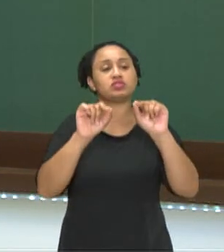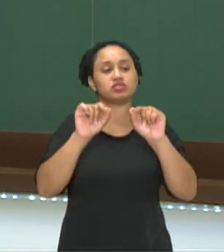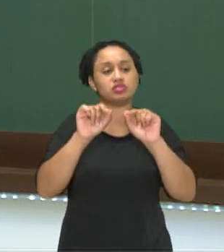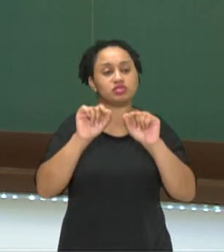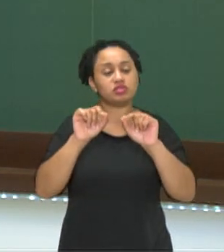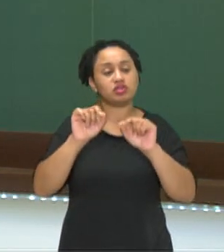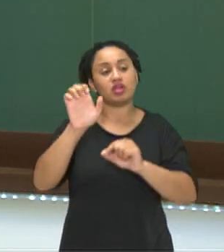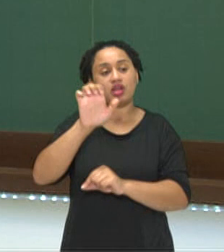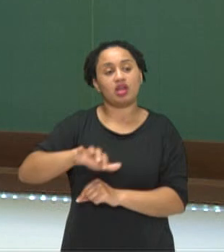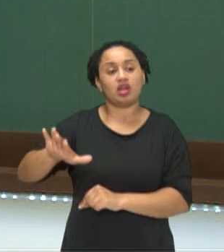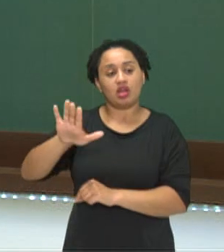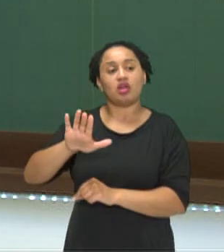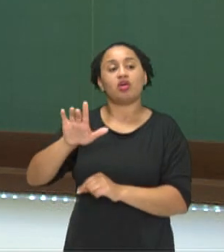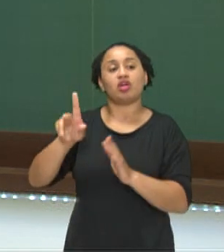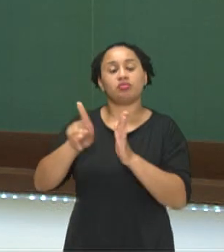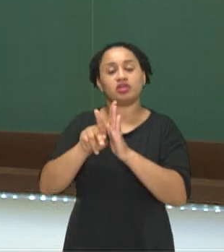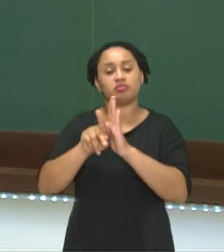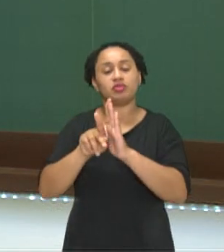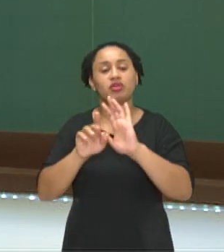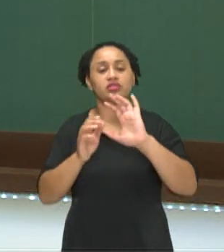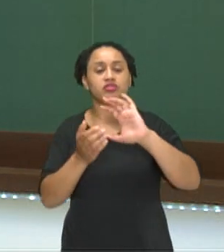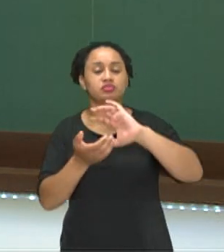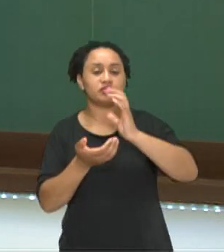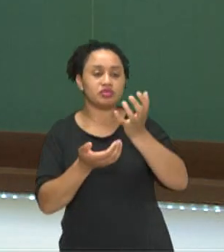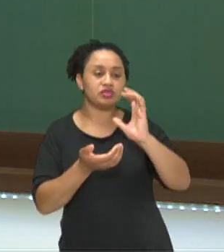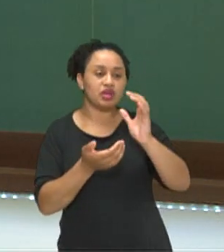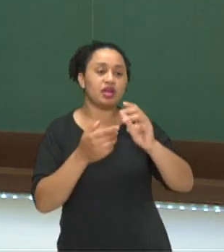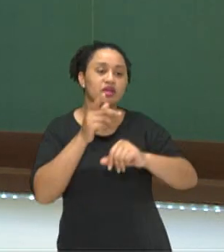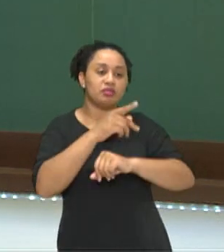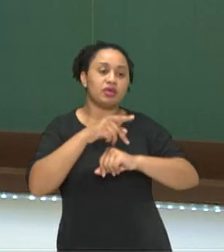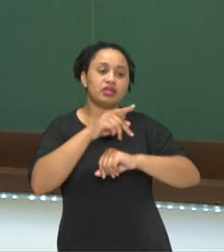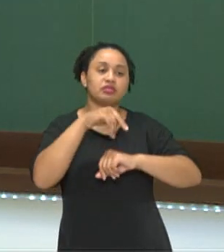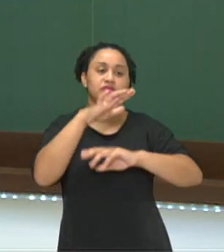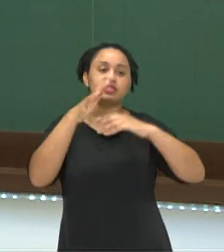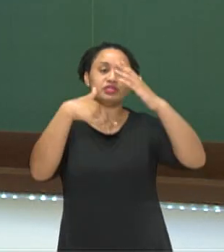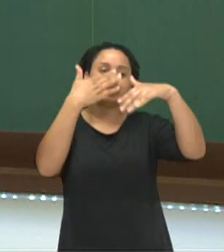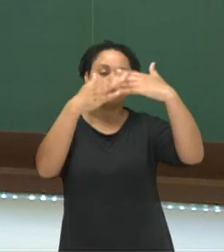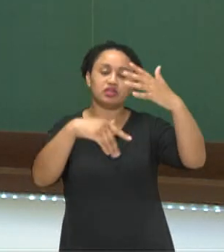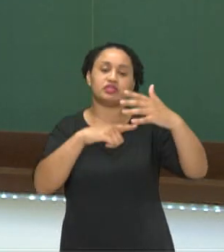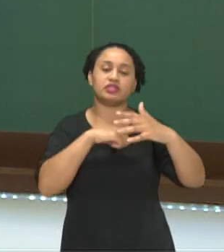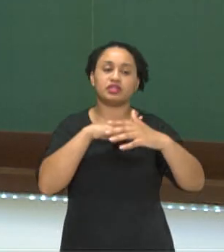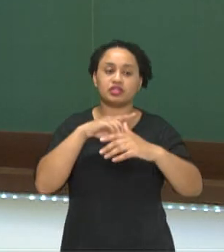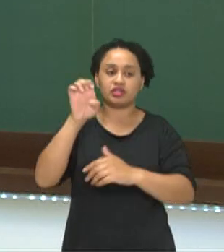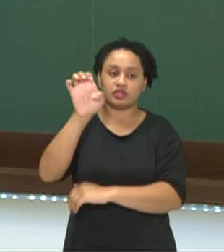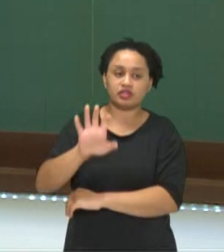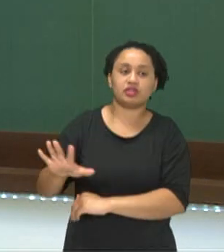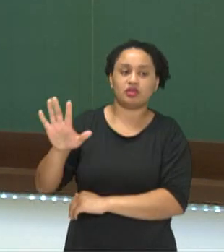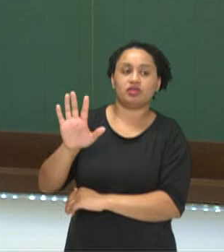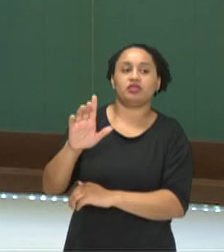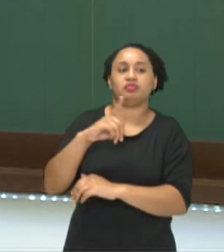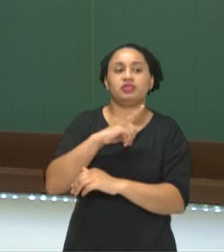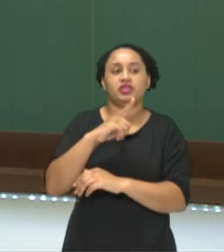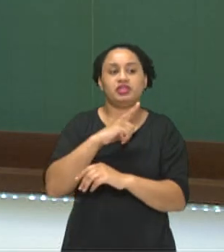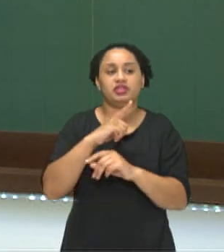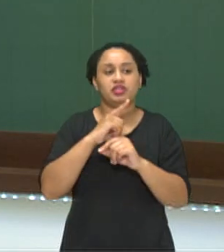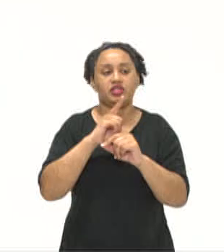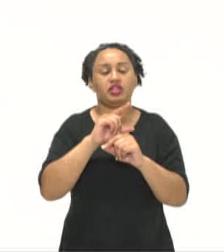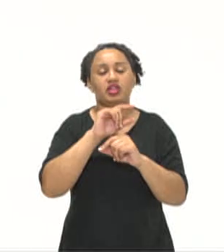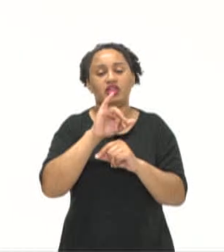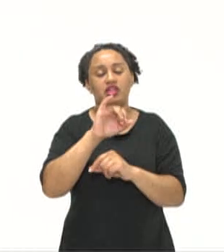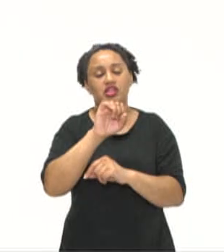Europa Ocidental, ou seja, esses países mais desenvolvidos do continente europeu, onde nós temos aqui